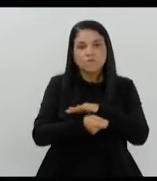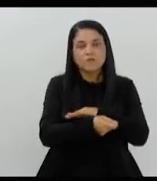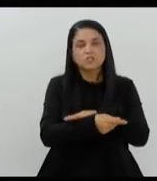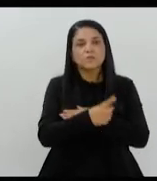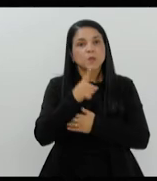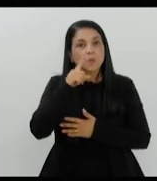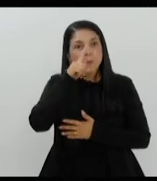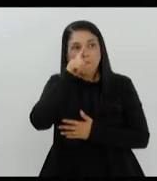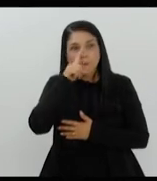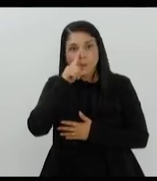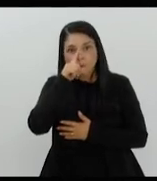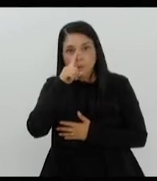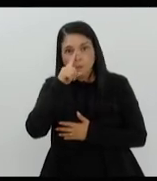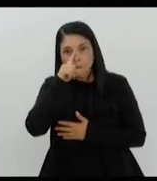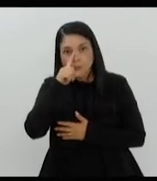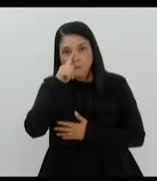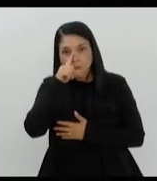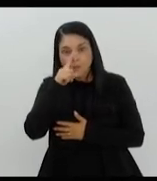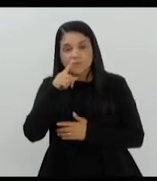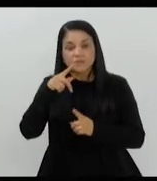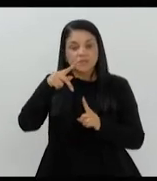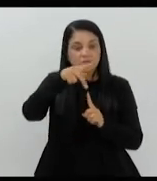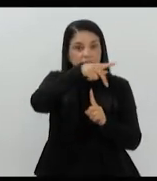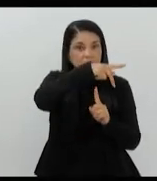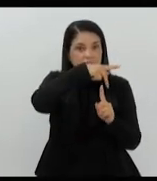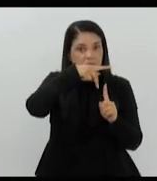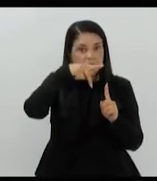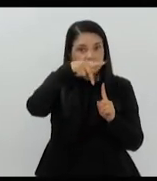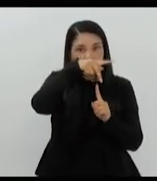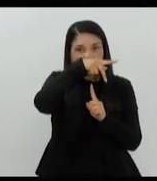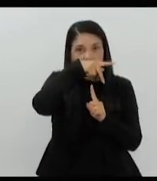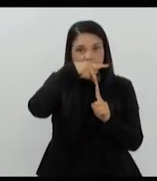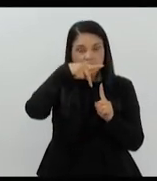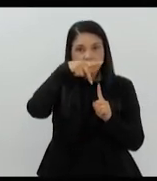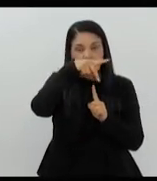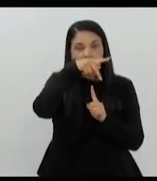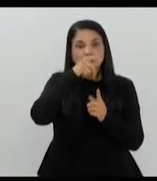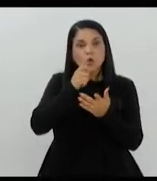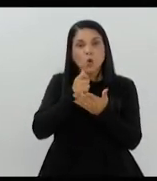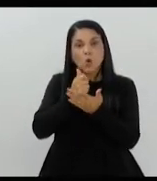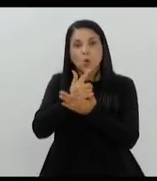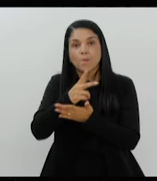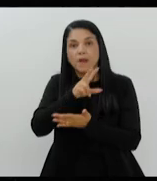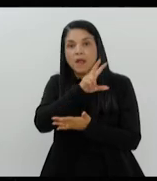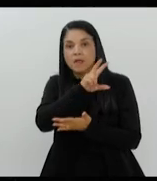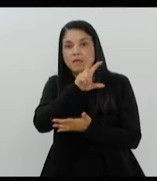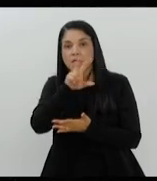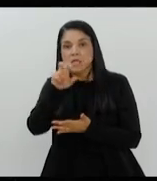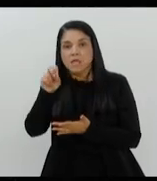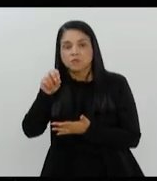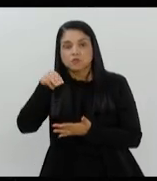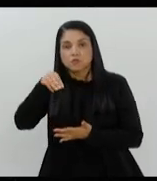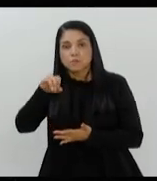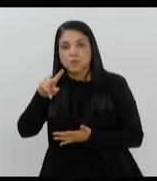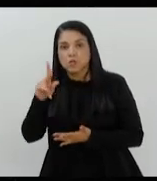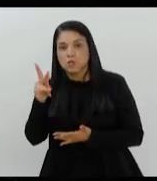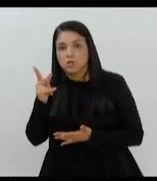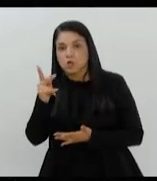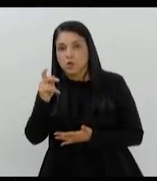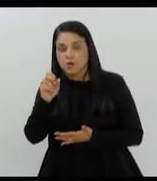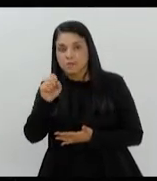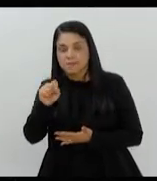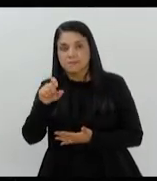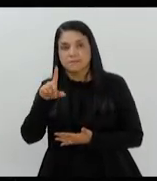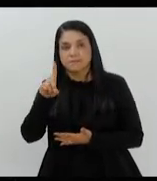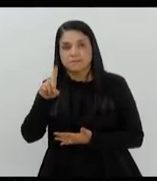risco do Rio Previdência de comprar 500 milhões de letras